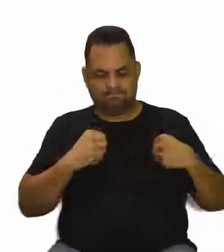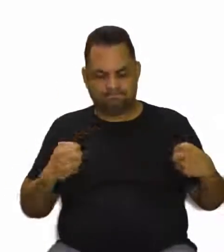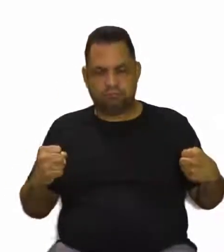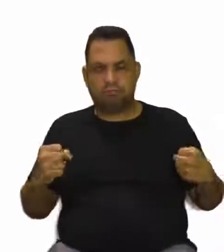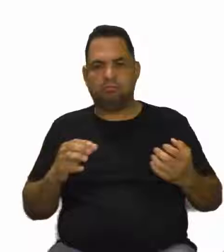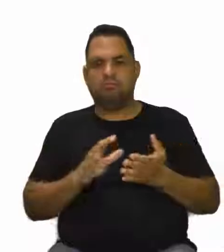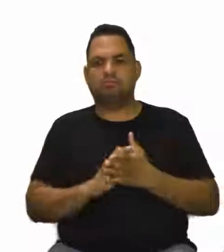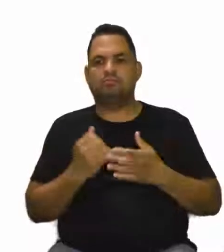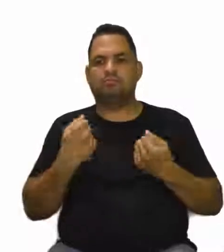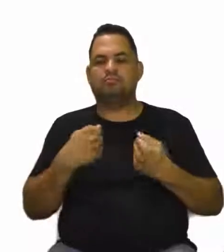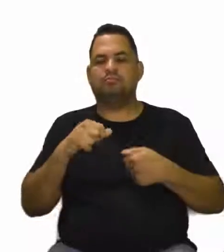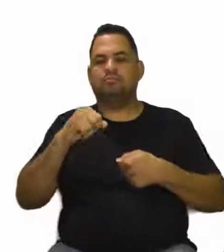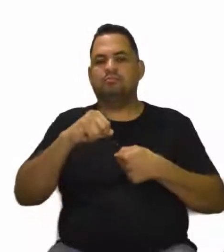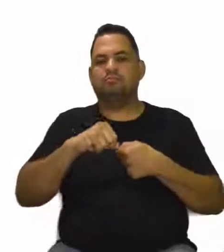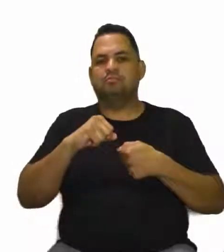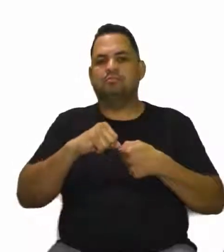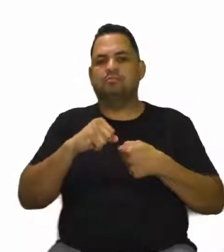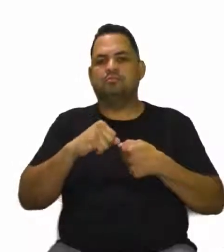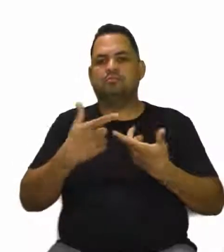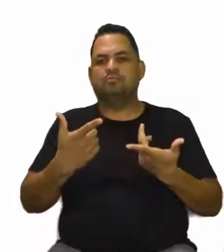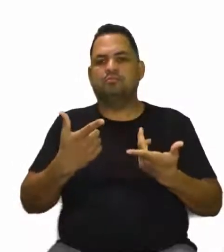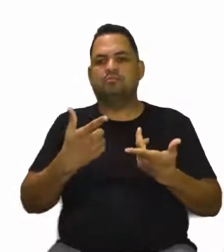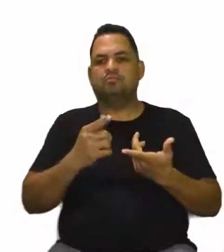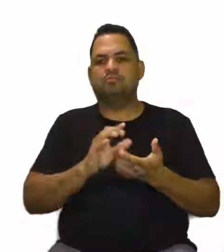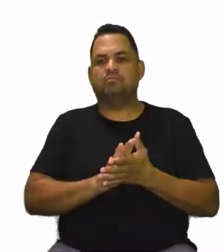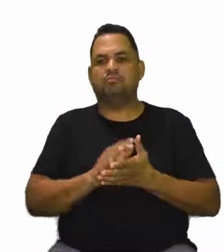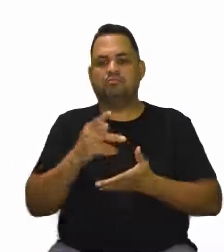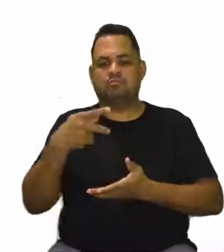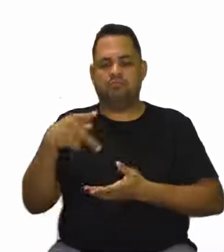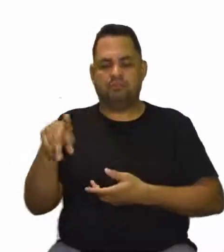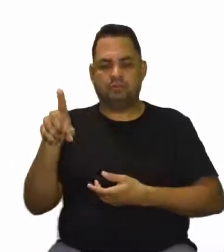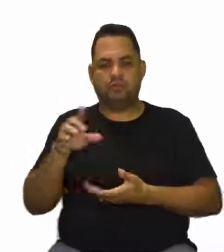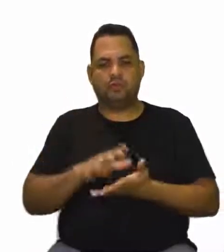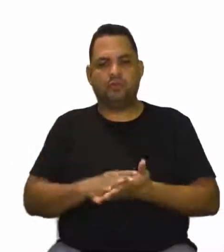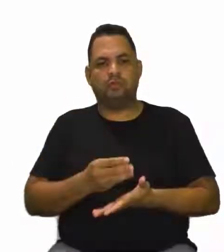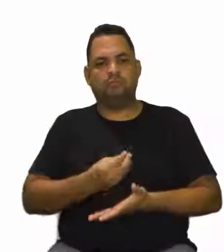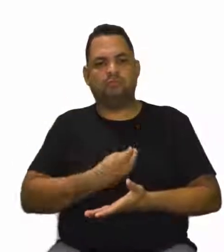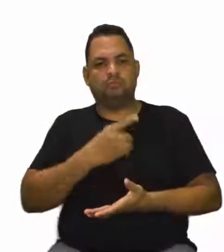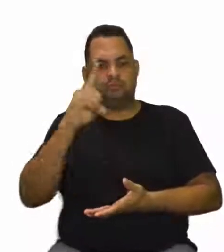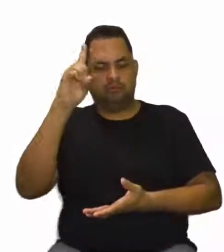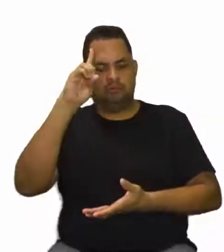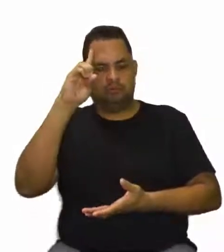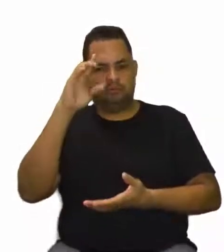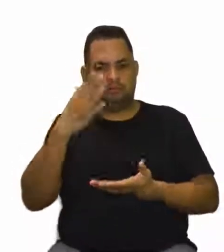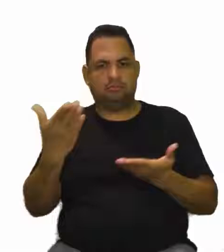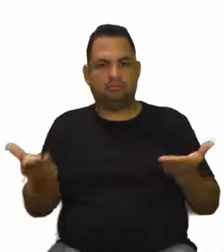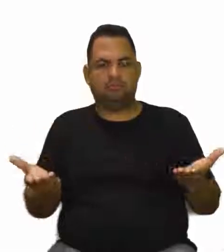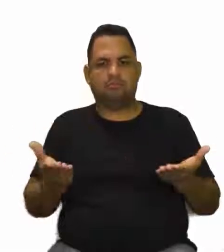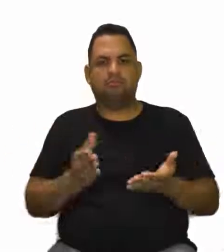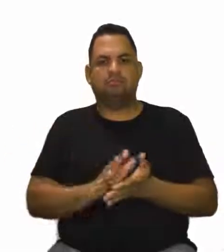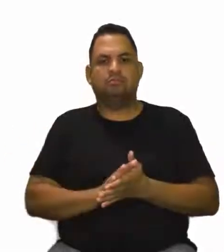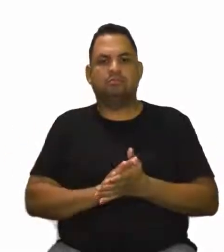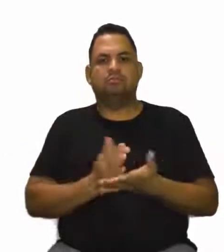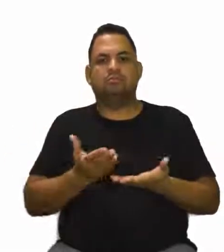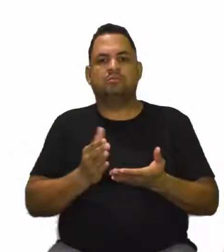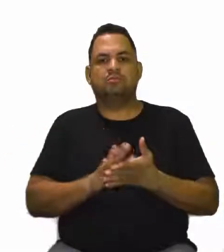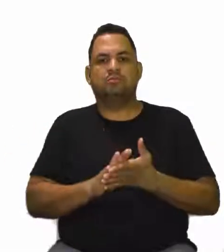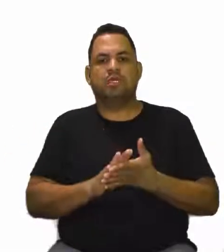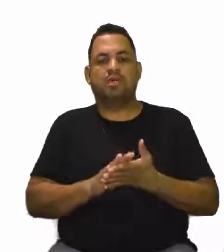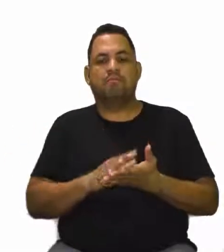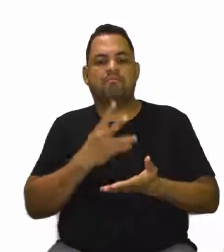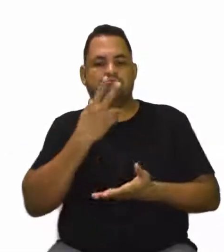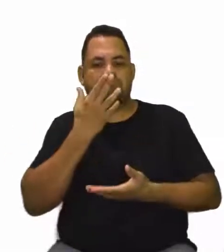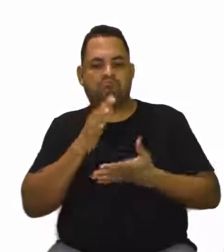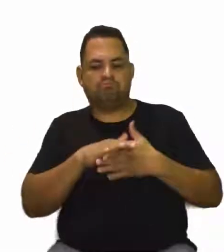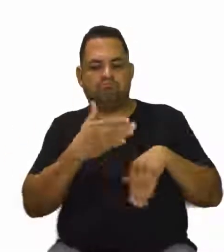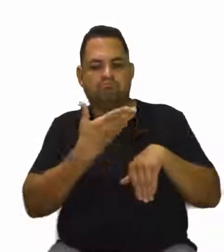E você pode realizar isso em sua rotina diária. Então, diariamente ali, é uma simulação de